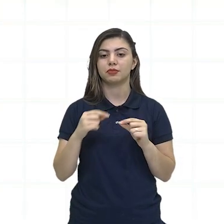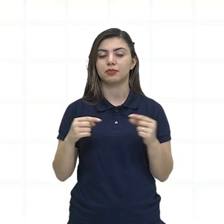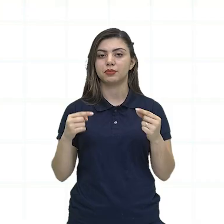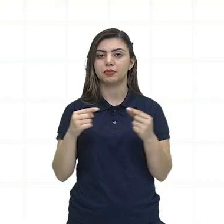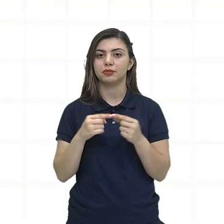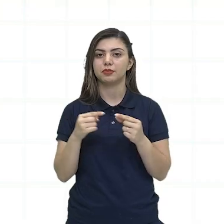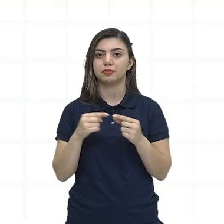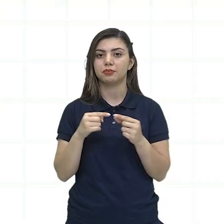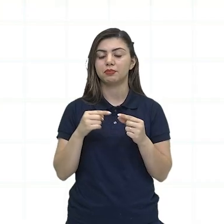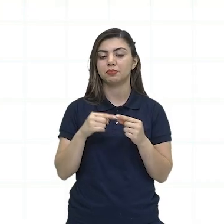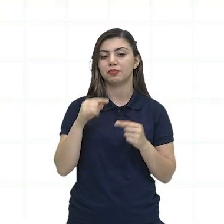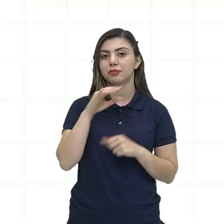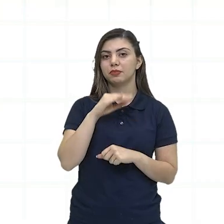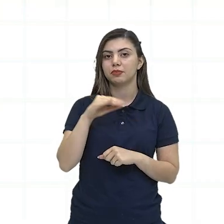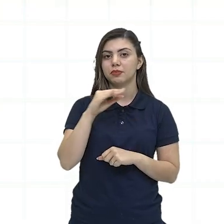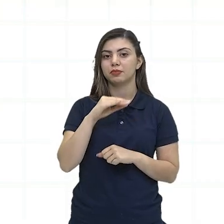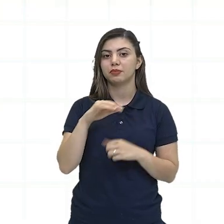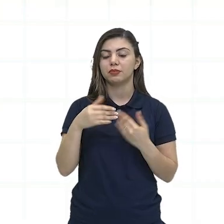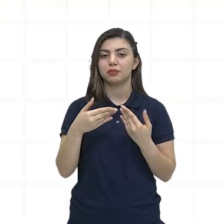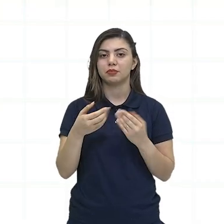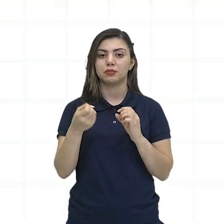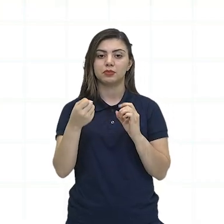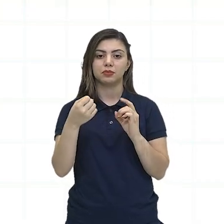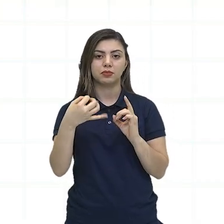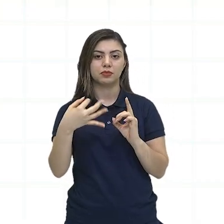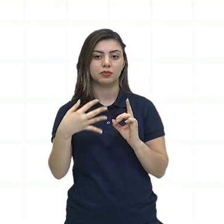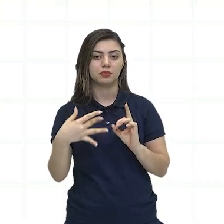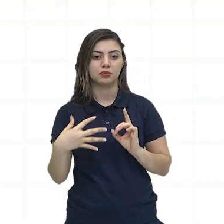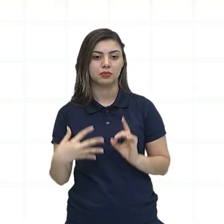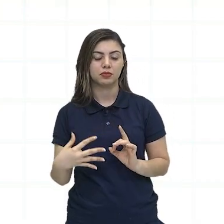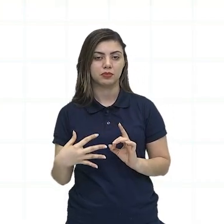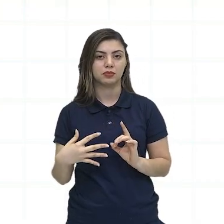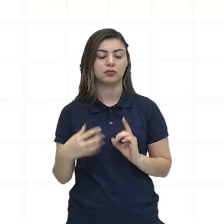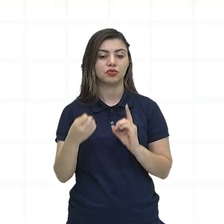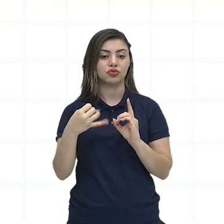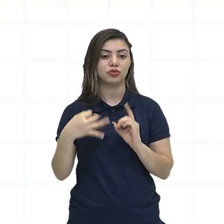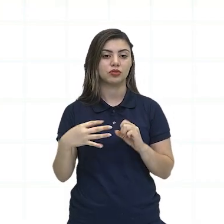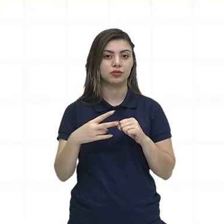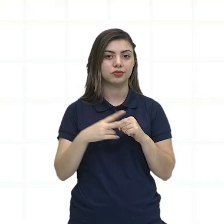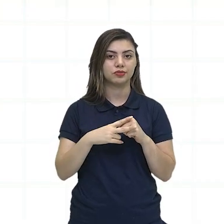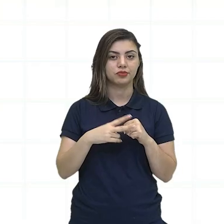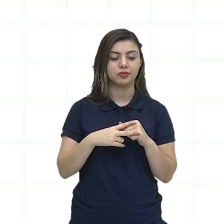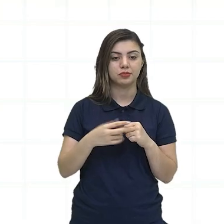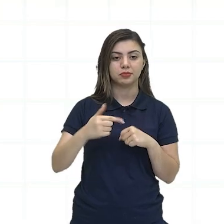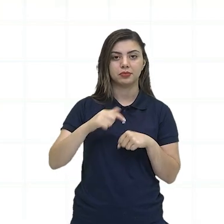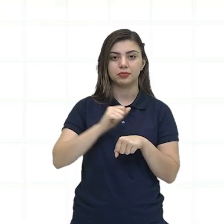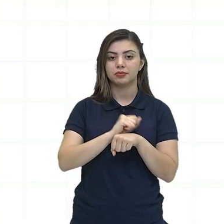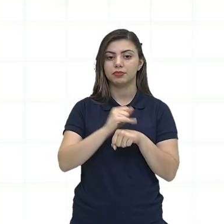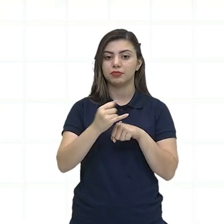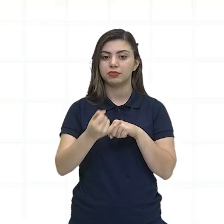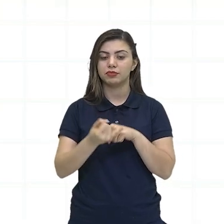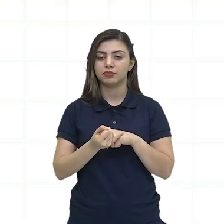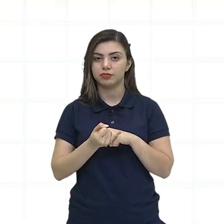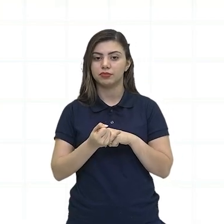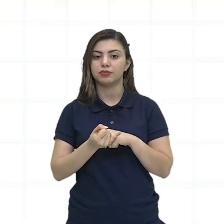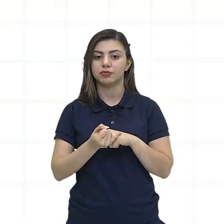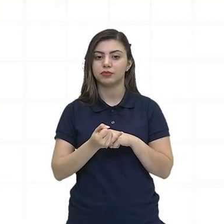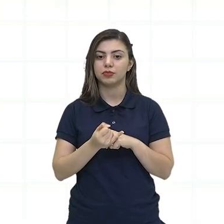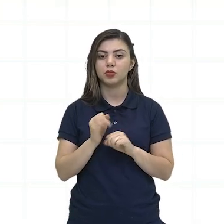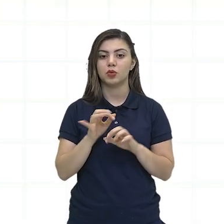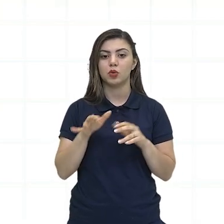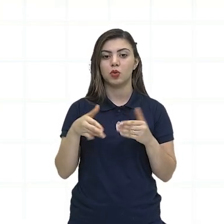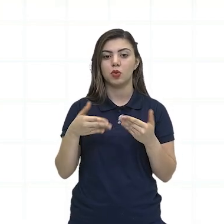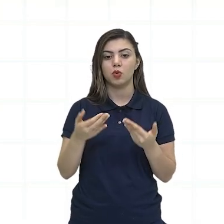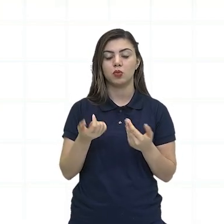que modificam ou descrevem os verbos, os adjetivos,